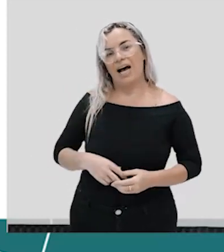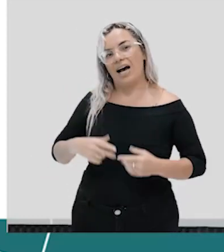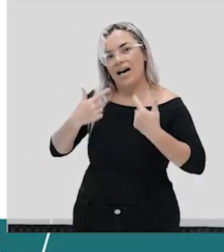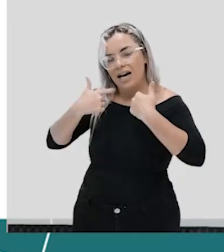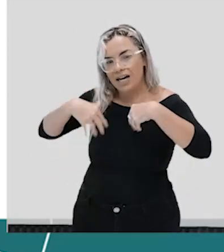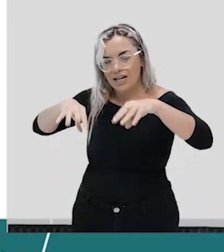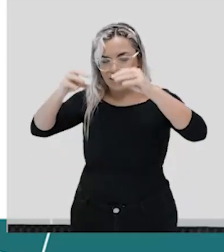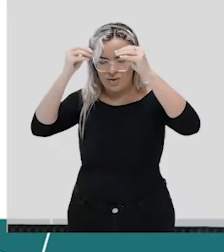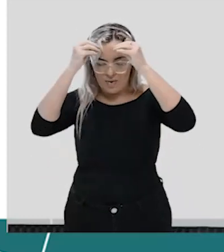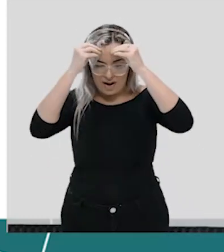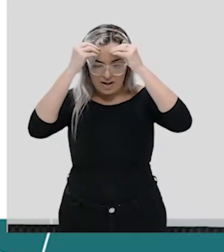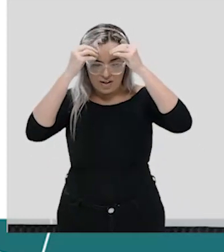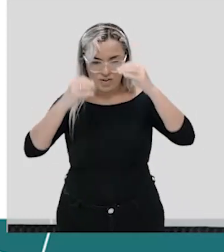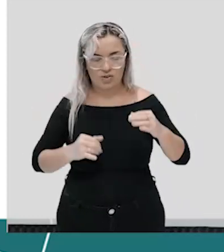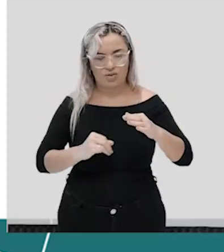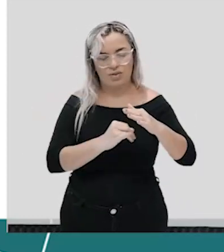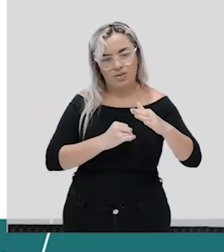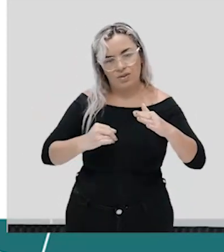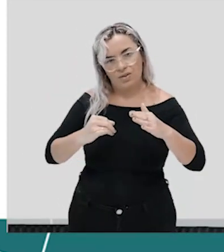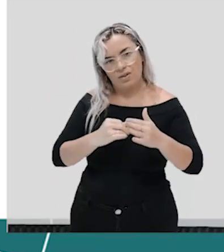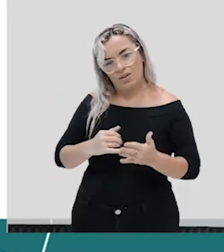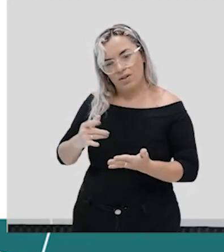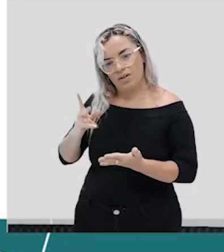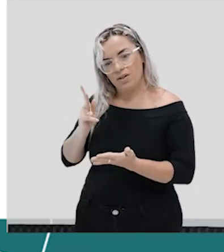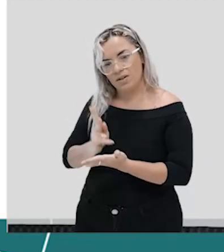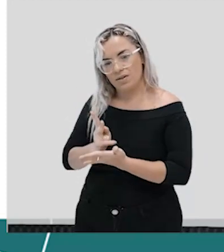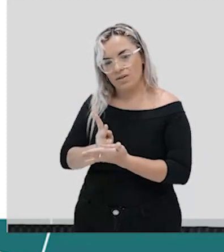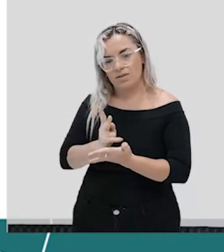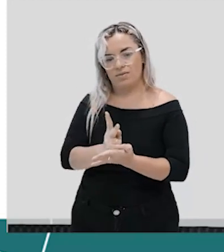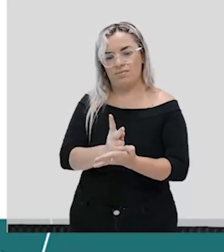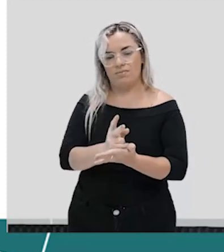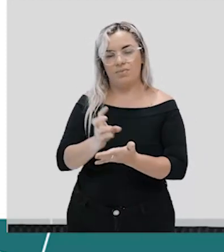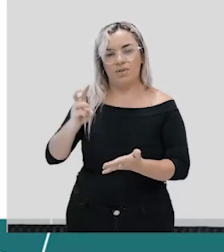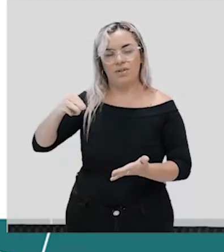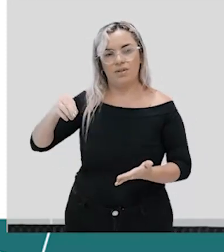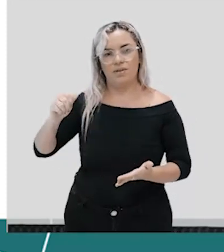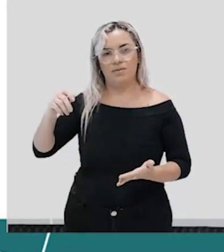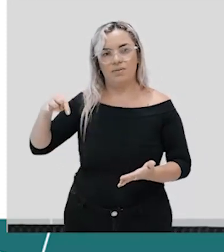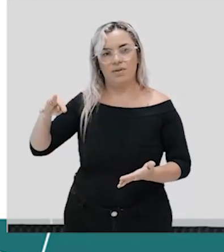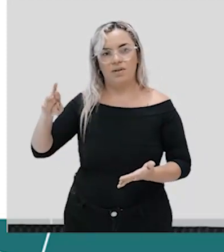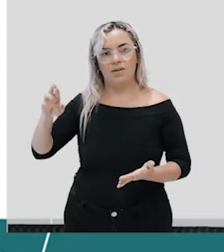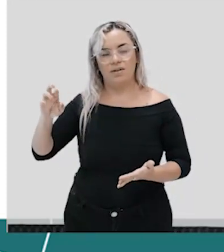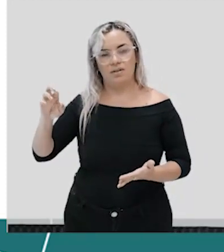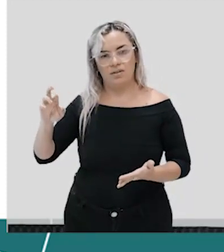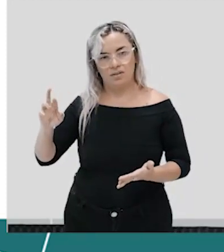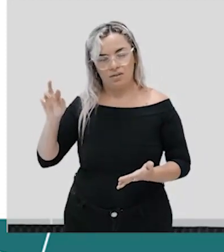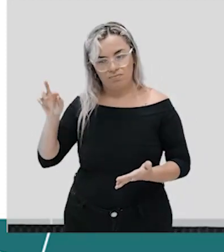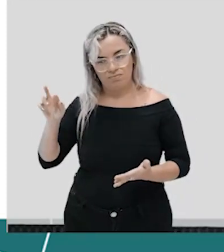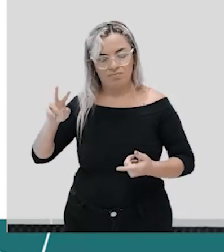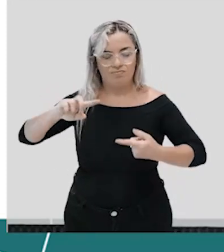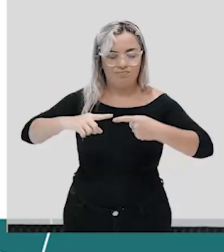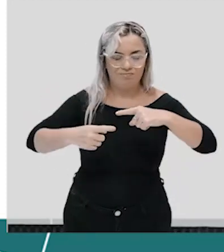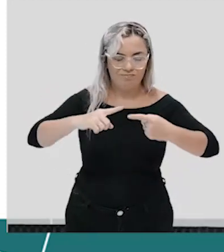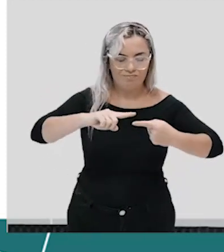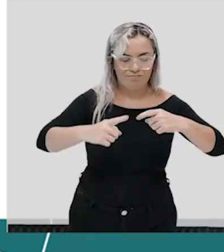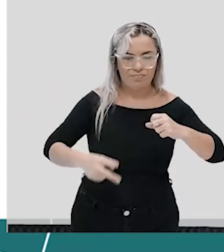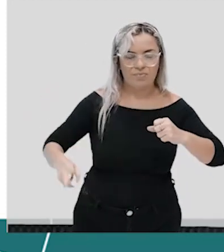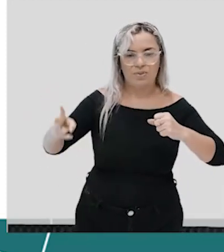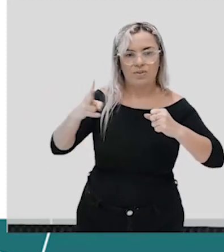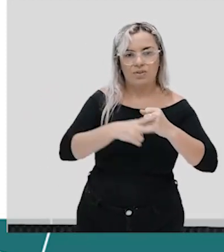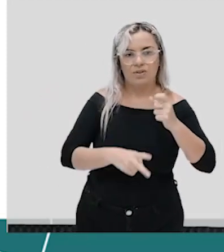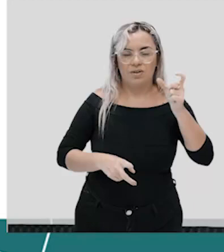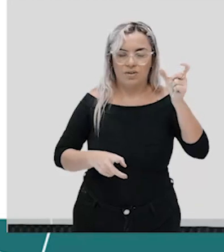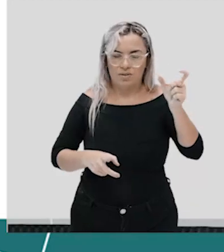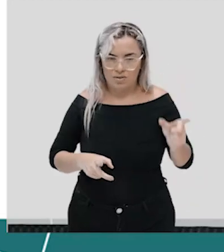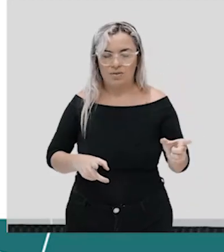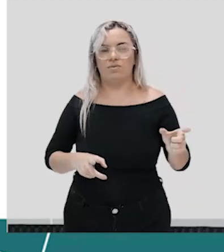manter essa política, é errado. Porque o verbo manter, ele tem que concordar com o